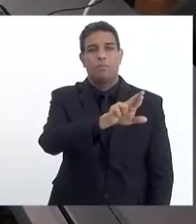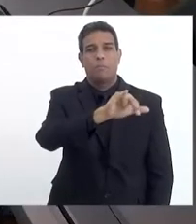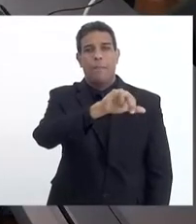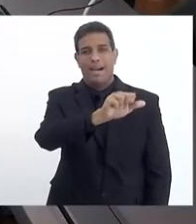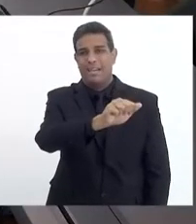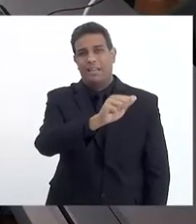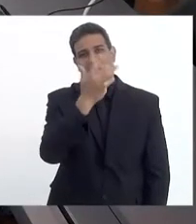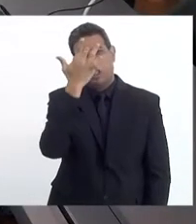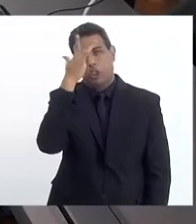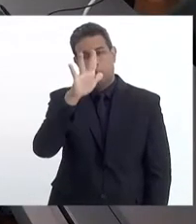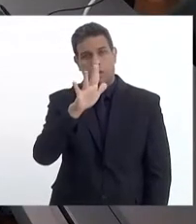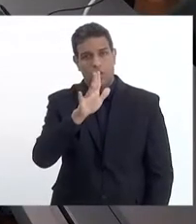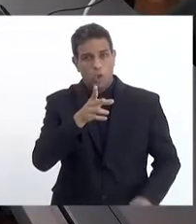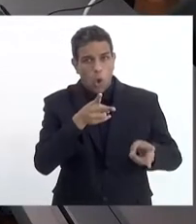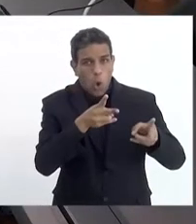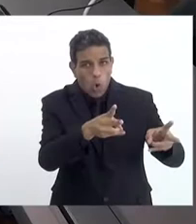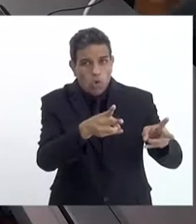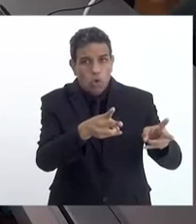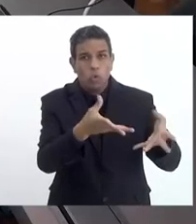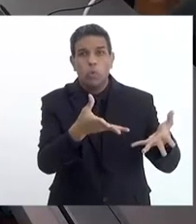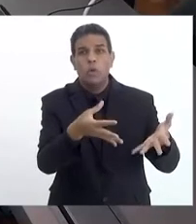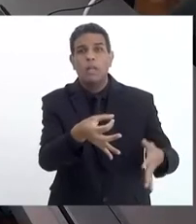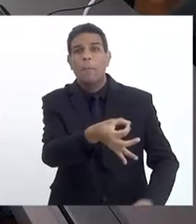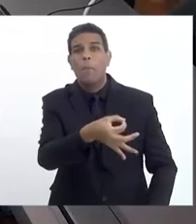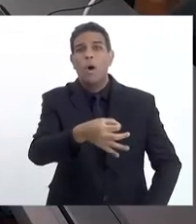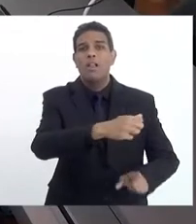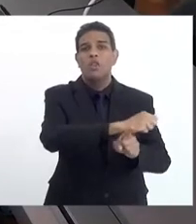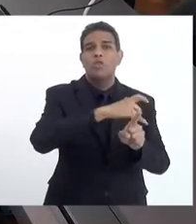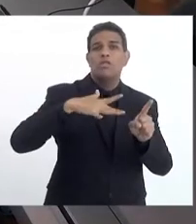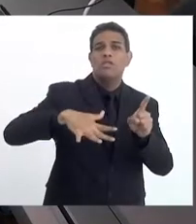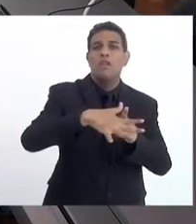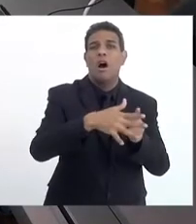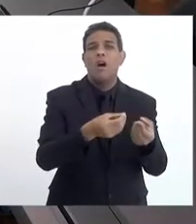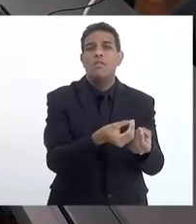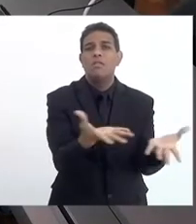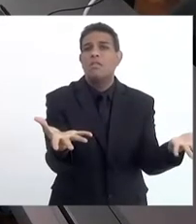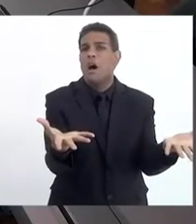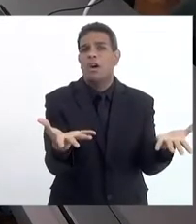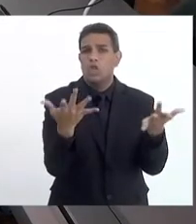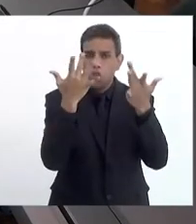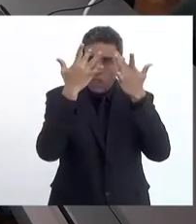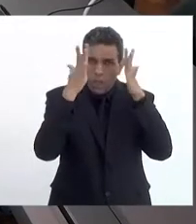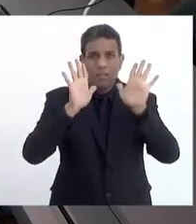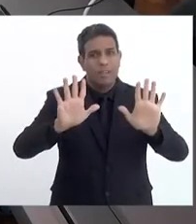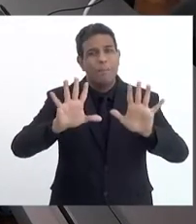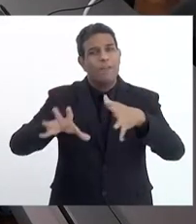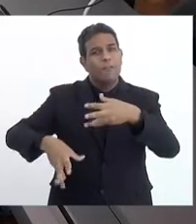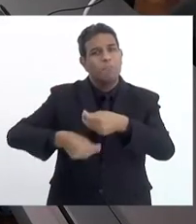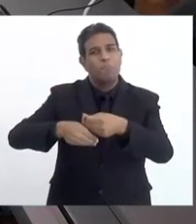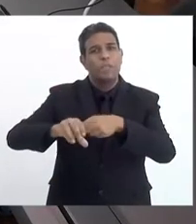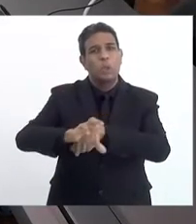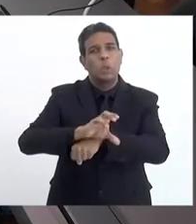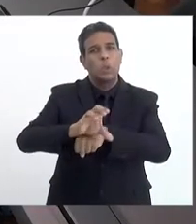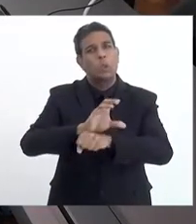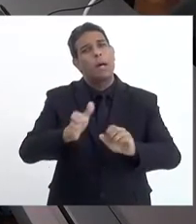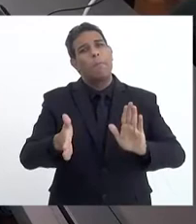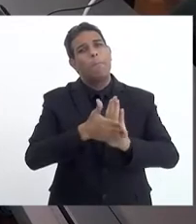se ainda tem. Ah, tem. Tem? Mantém, então, a juridicidade com emendas propostas por